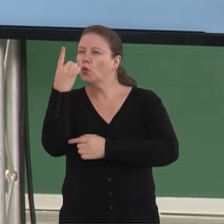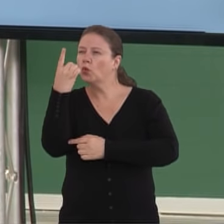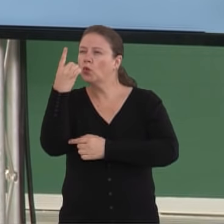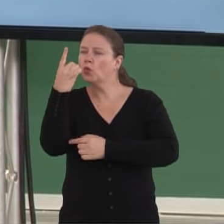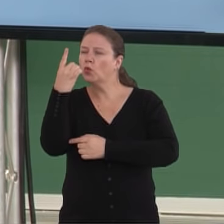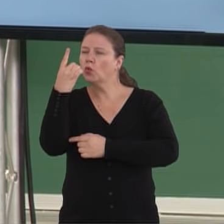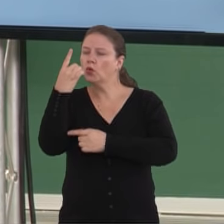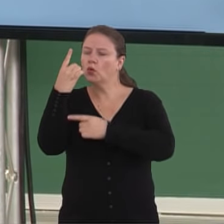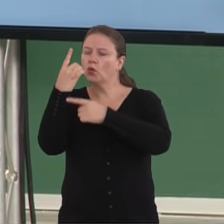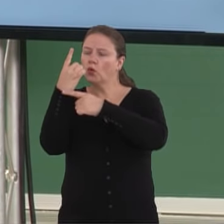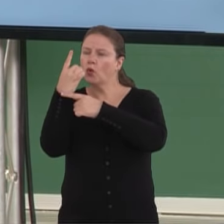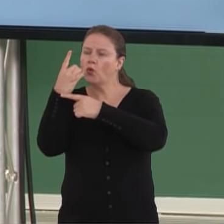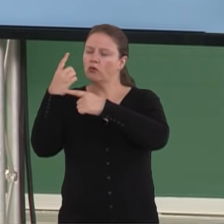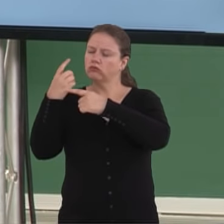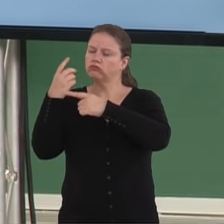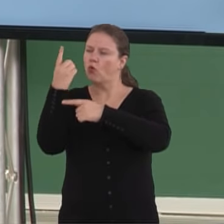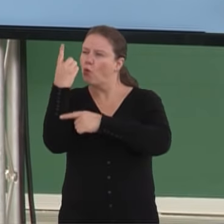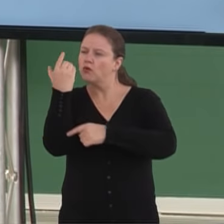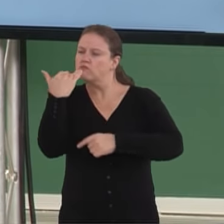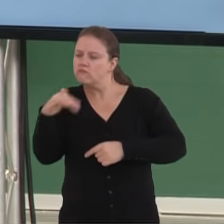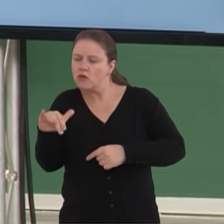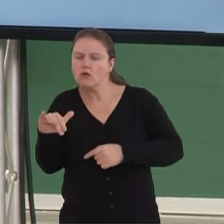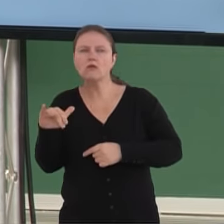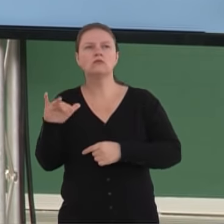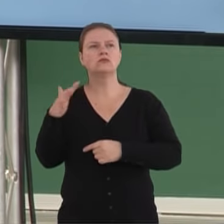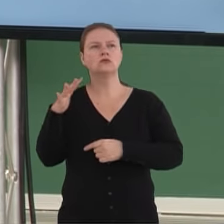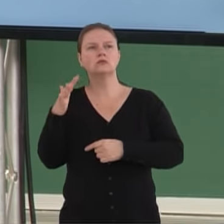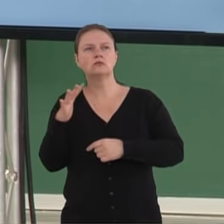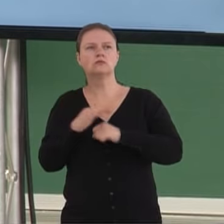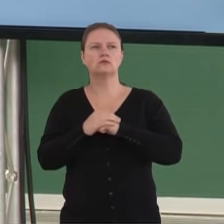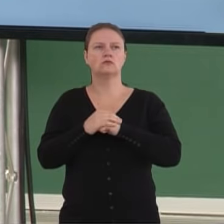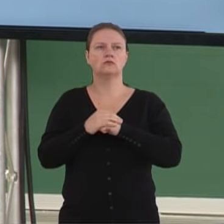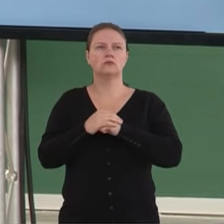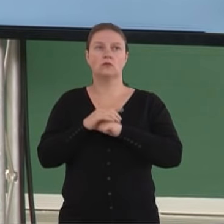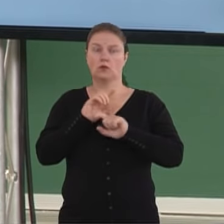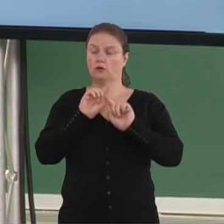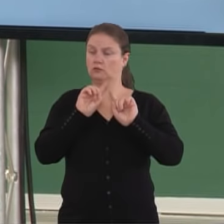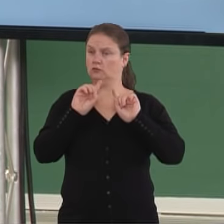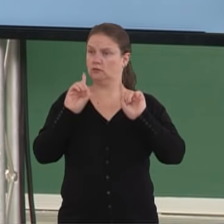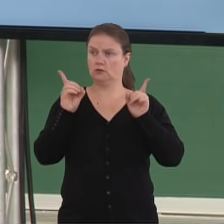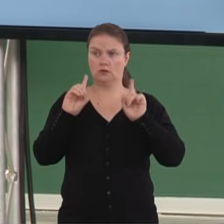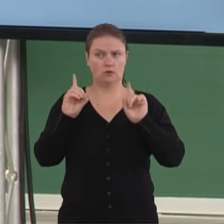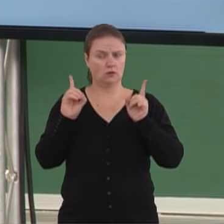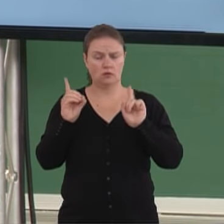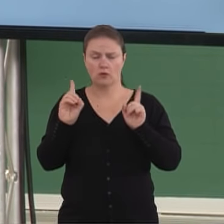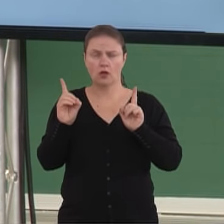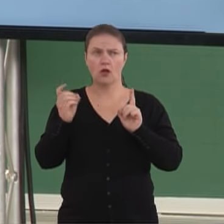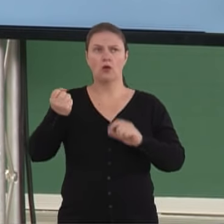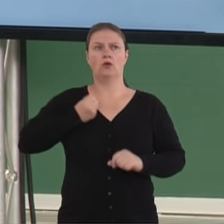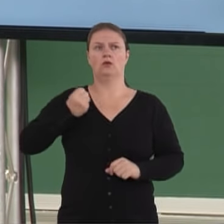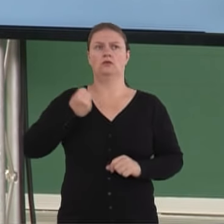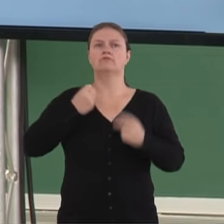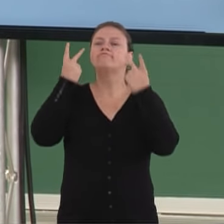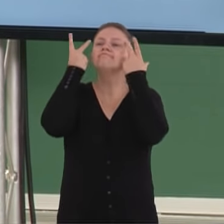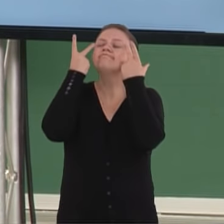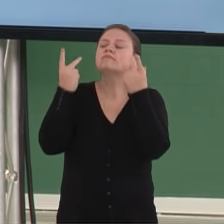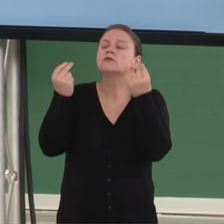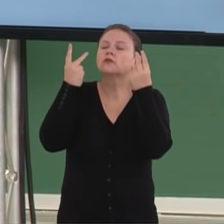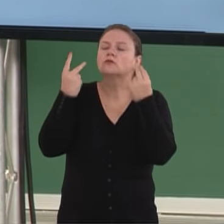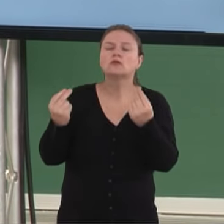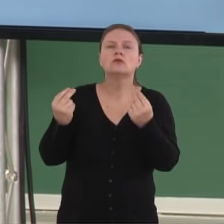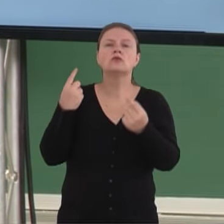mais ou menos negativo. Ele não está em cima do -1. Então, ele não é um número natural, porque ele não